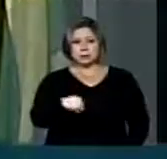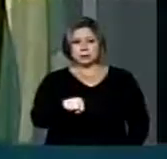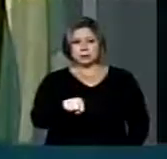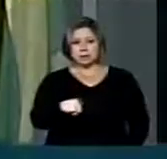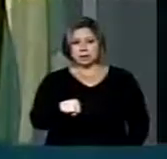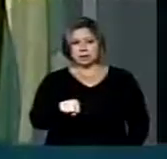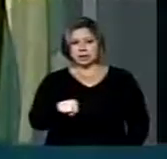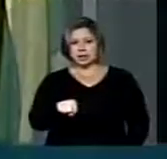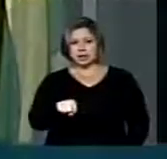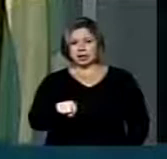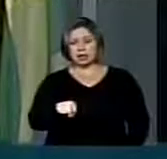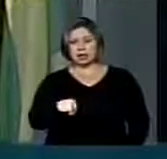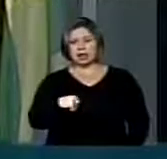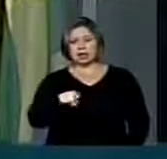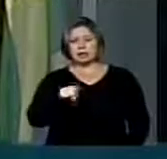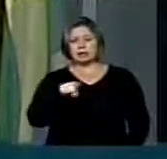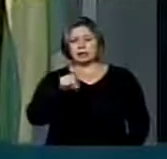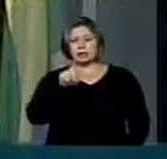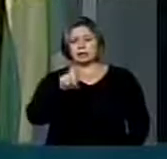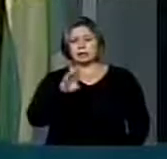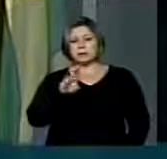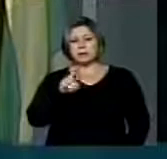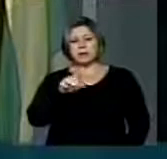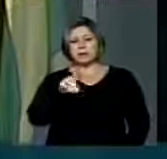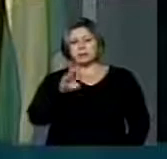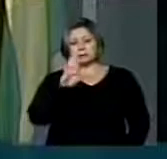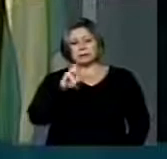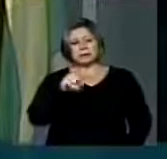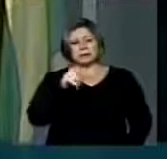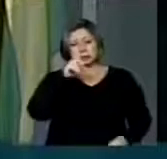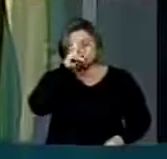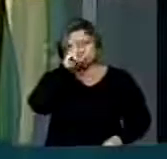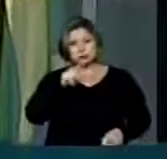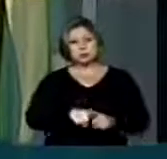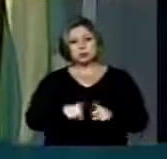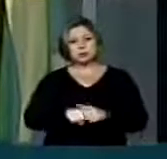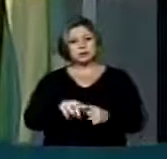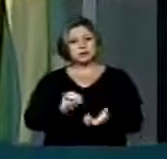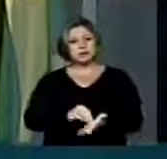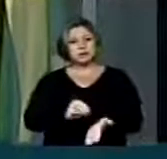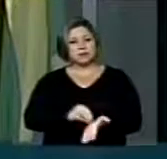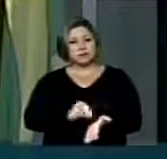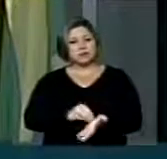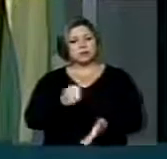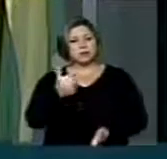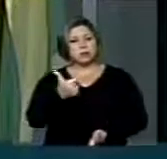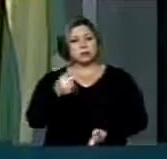27.692 unidades básicas de saúde, deixar de fazer